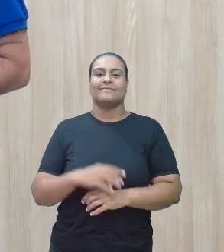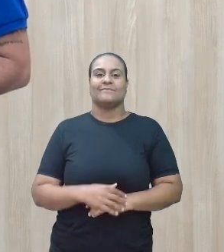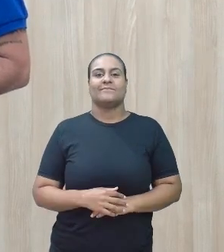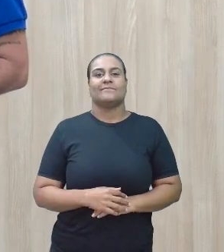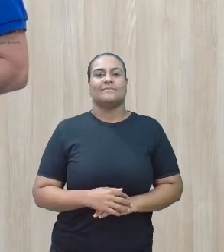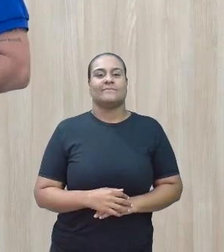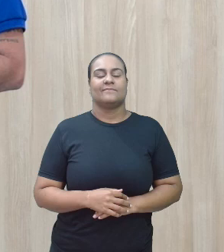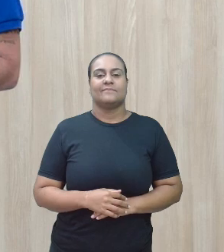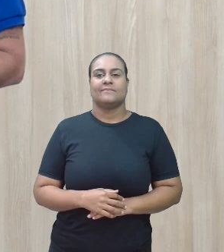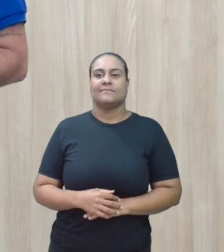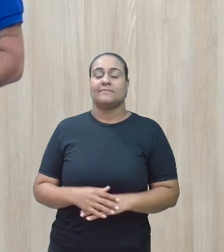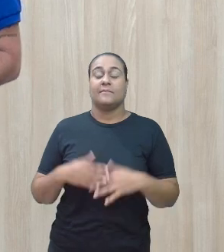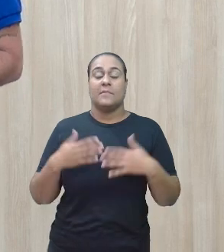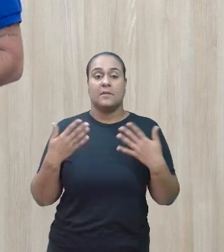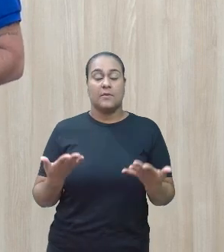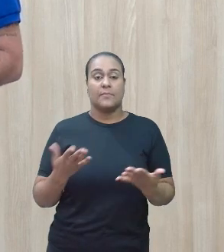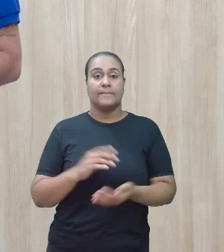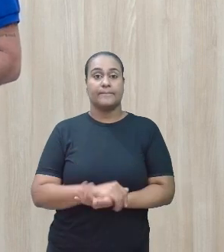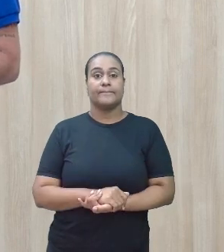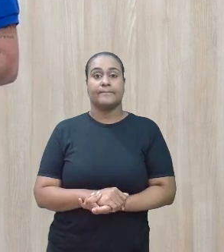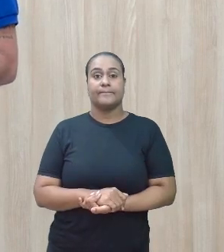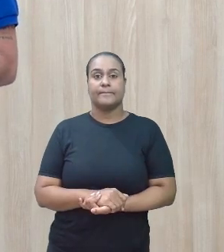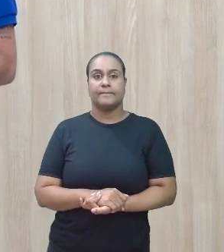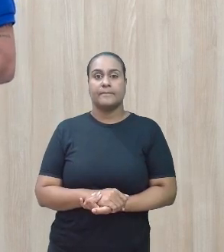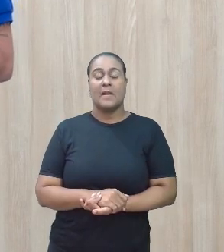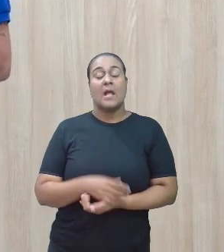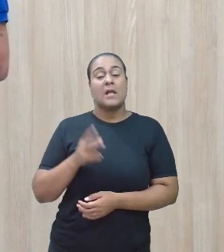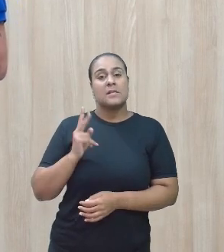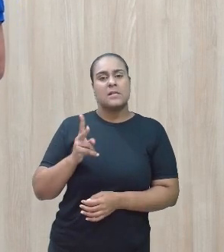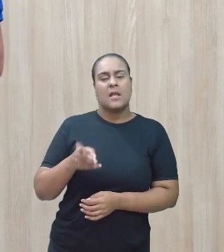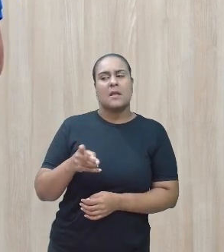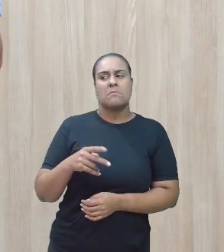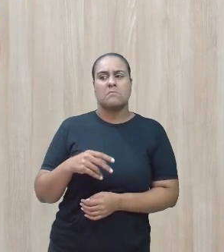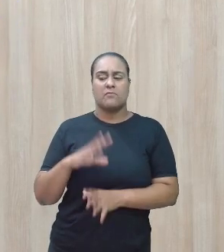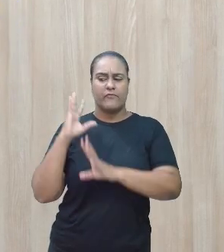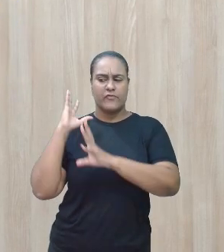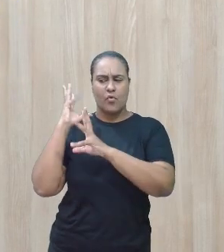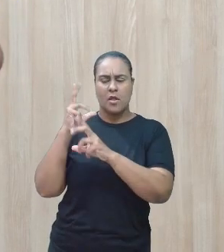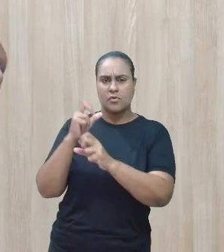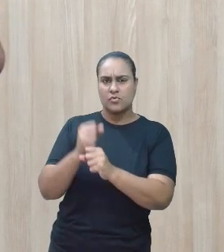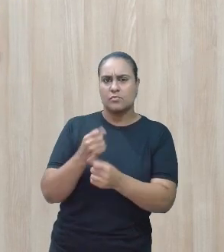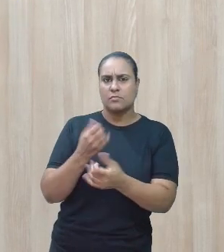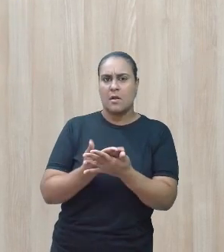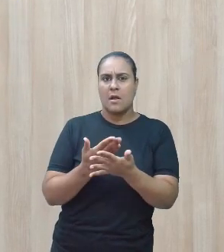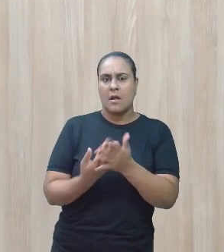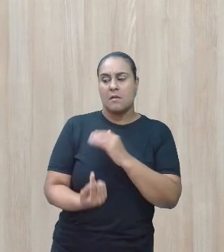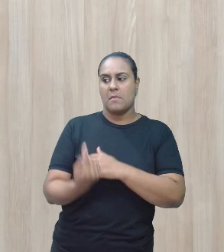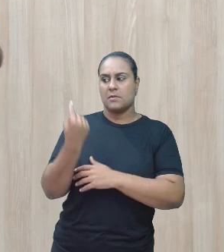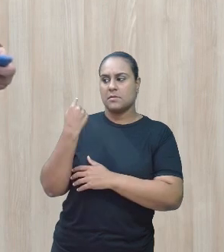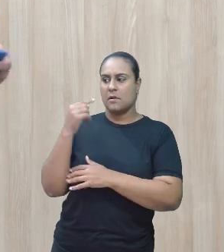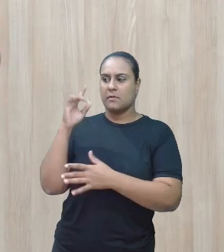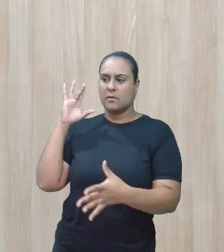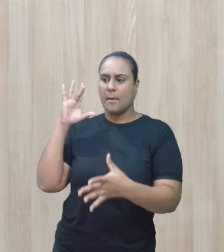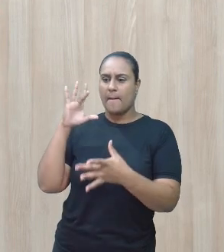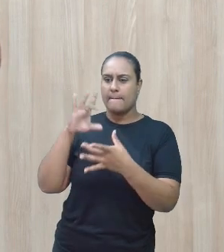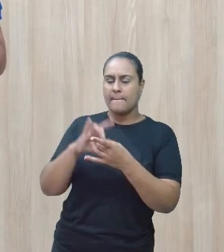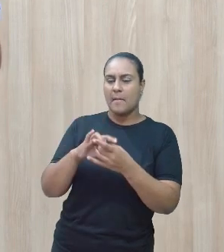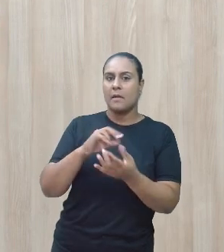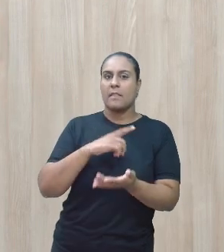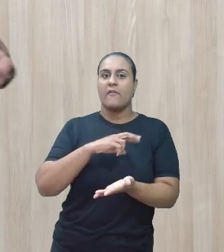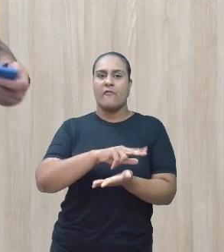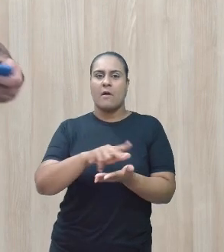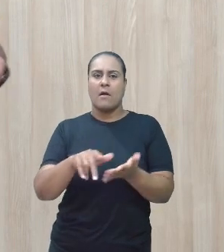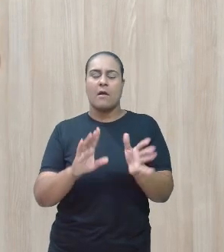certo? Então, quando a gente pegar sempre essa ideia da aula passada, vai ser sempre para a gente trabalhar diversos conceitos